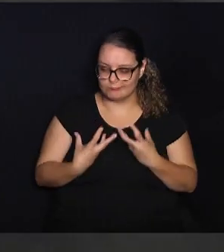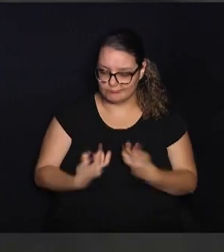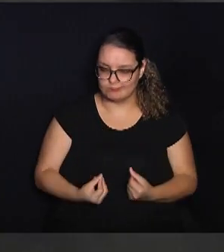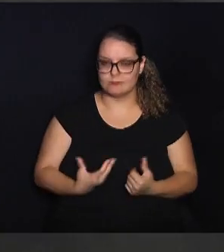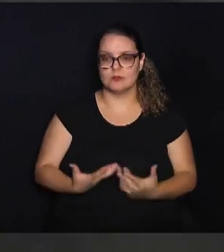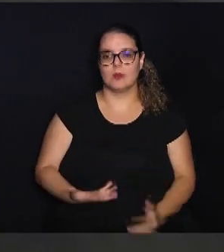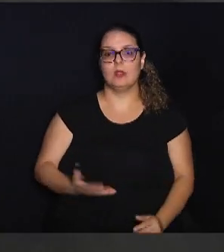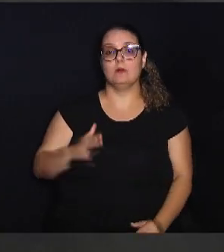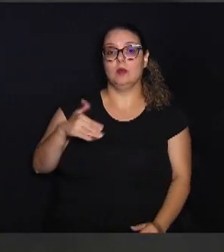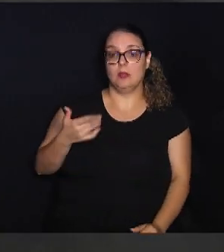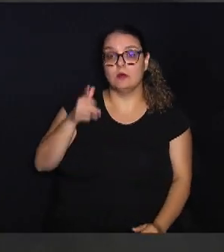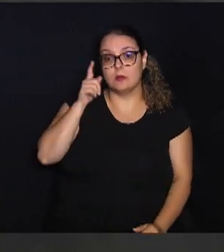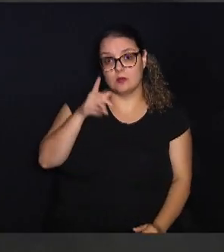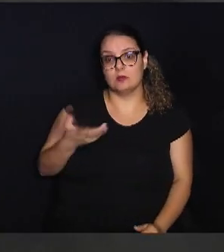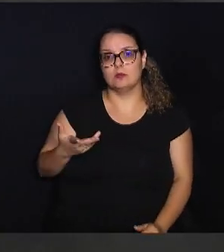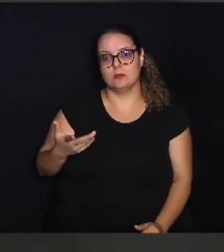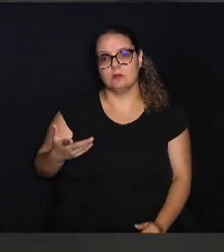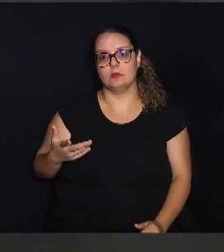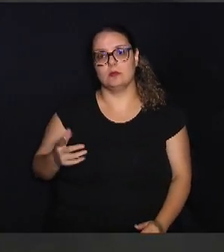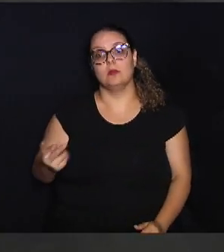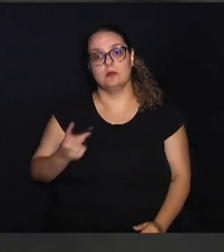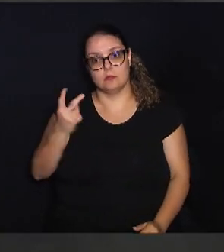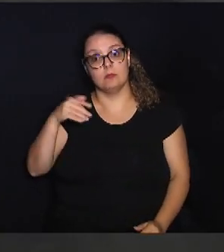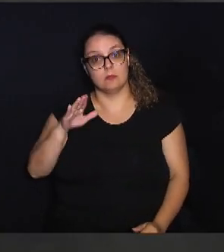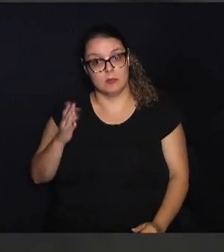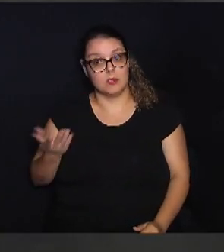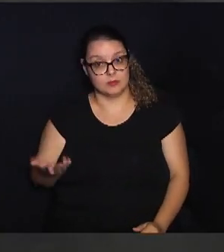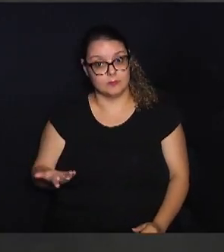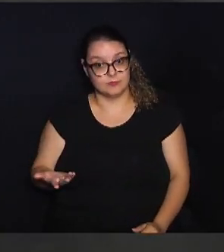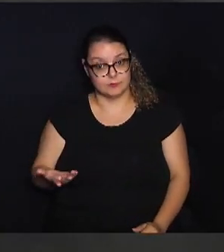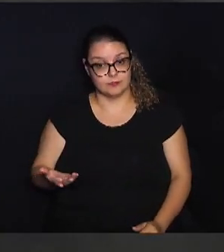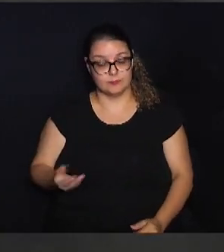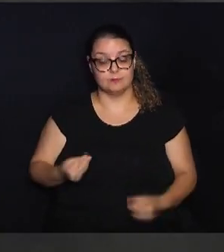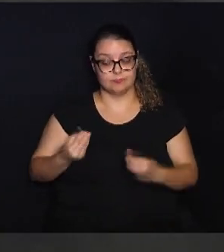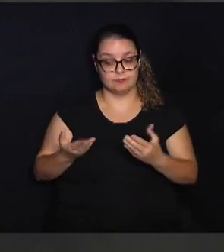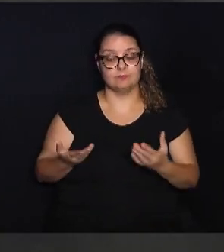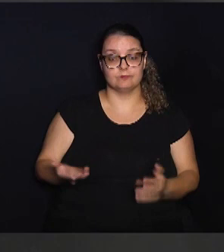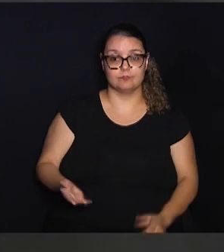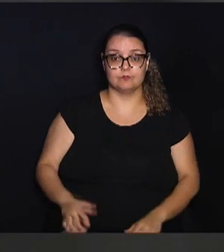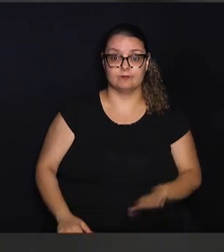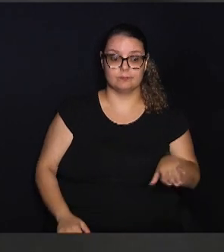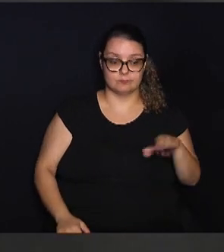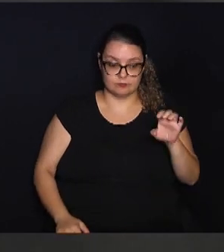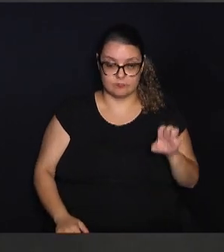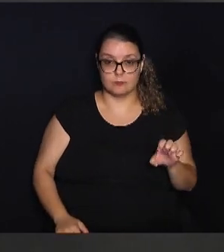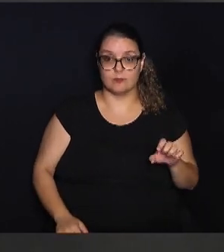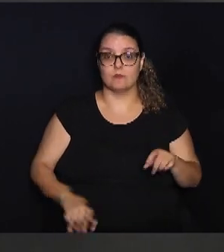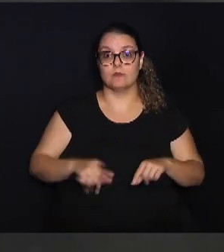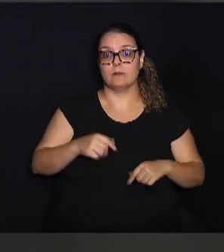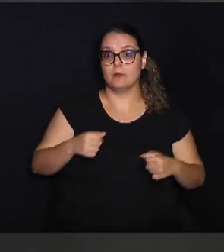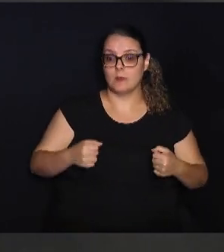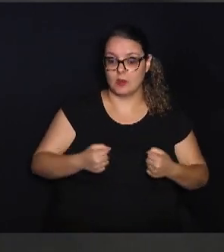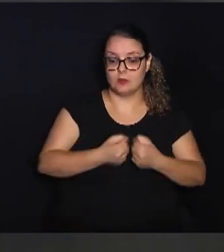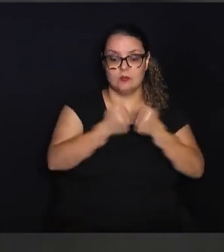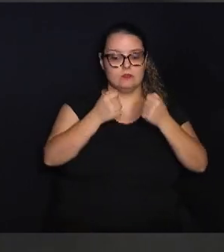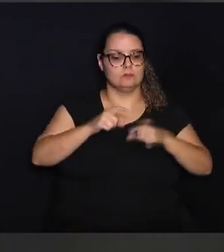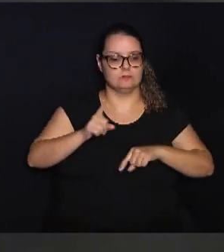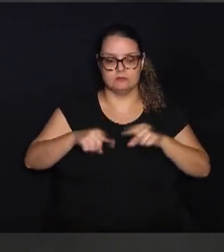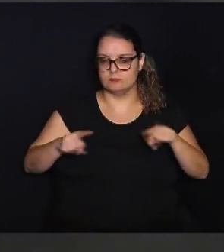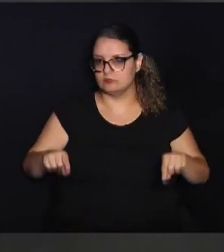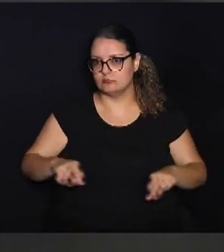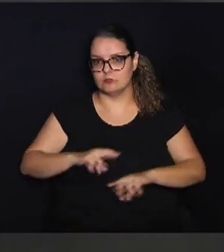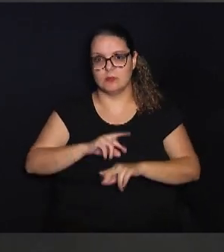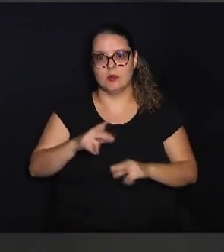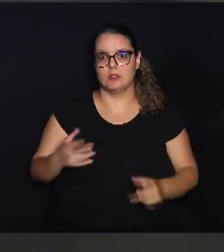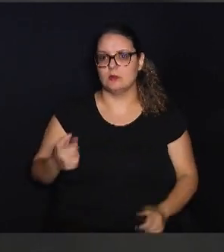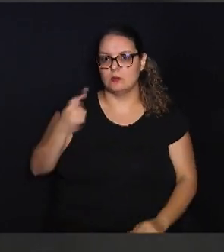quando consegue, a gente dá muito mais valor, né? E a esquerda, a gente teve altos embates aqui.